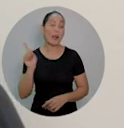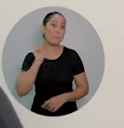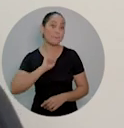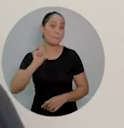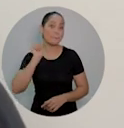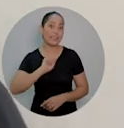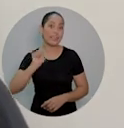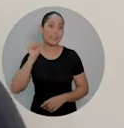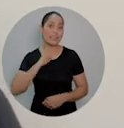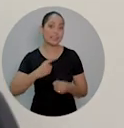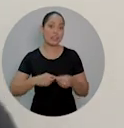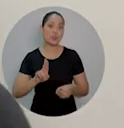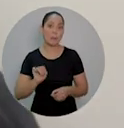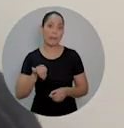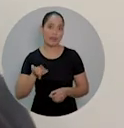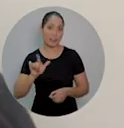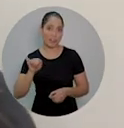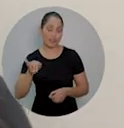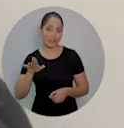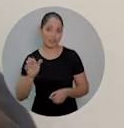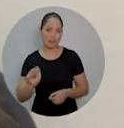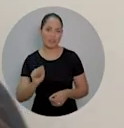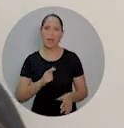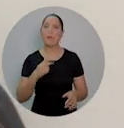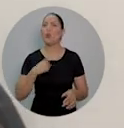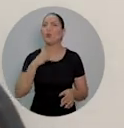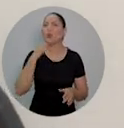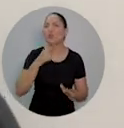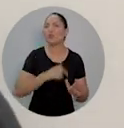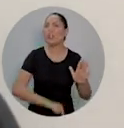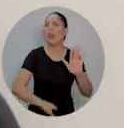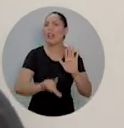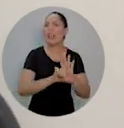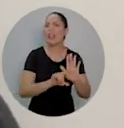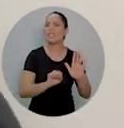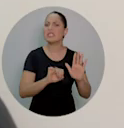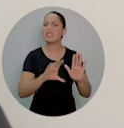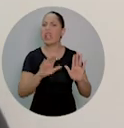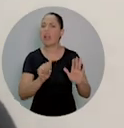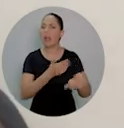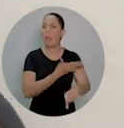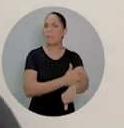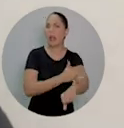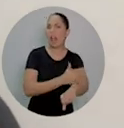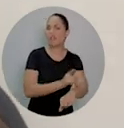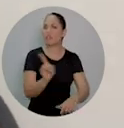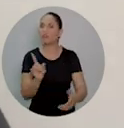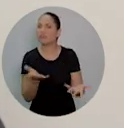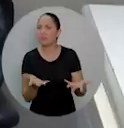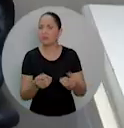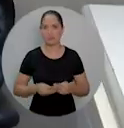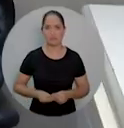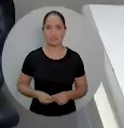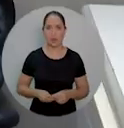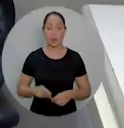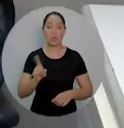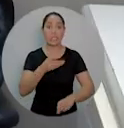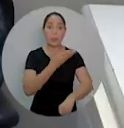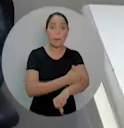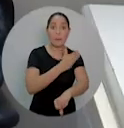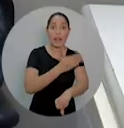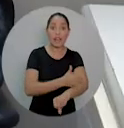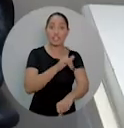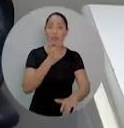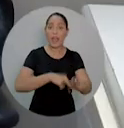Uberlândia, Minas Gerais, e a minha dúvida é: a lei seca, ela funciona na prática ou não? O que não funciona